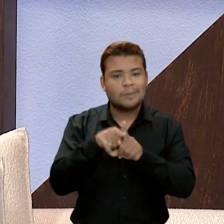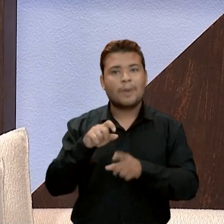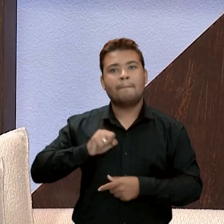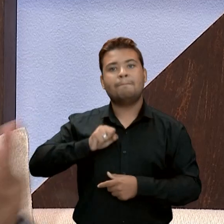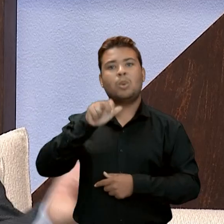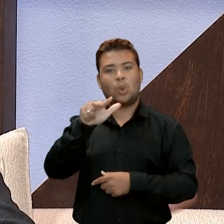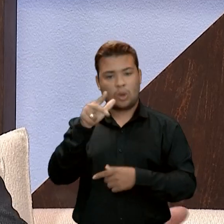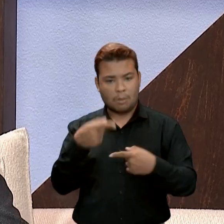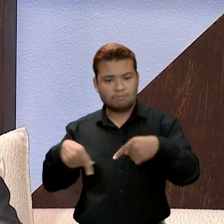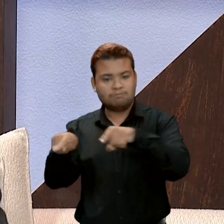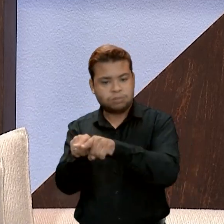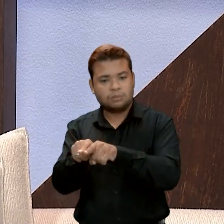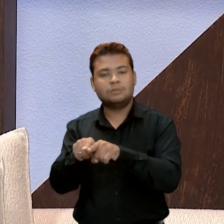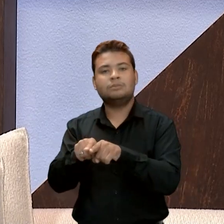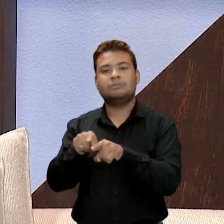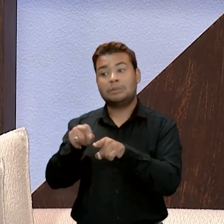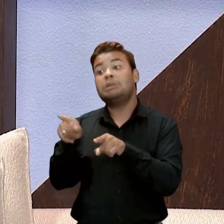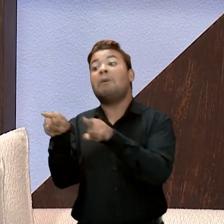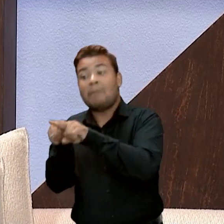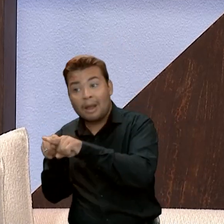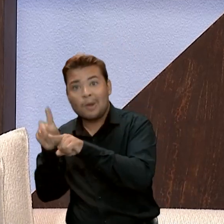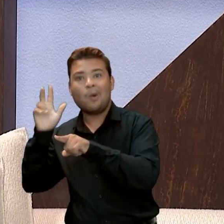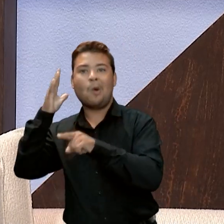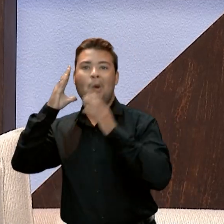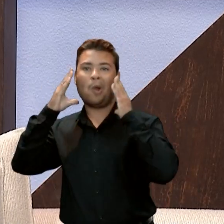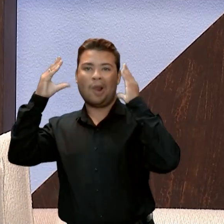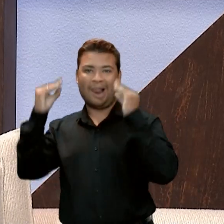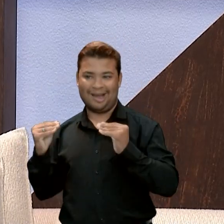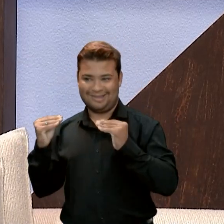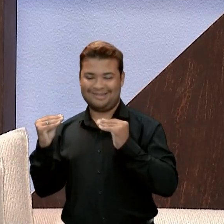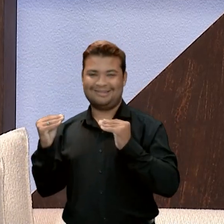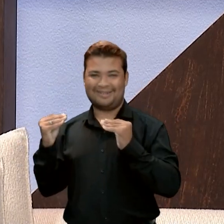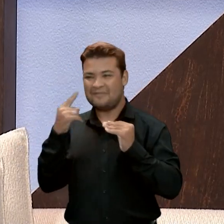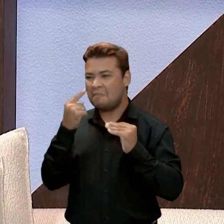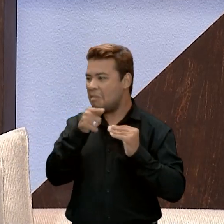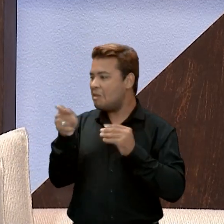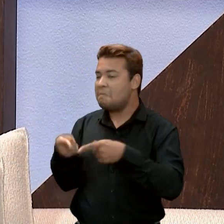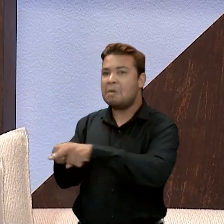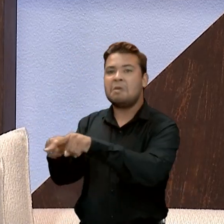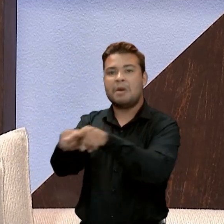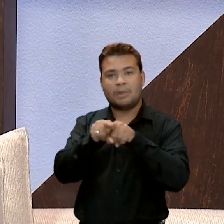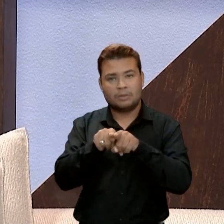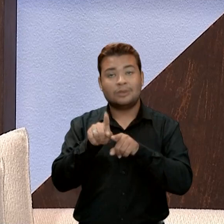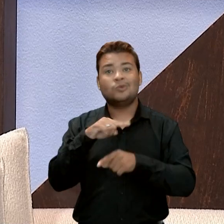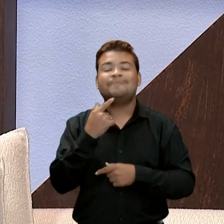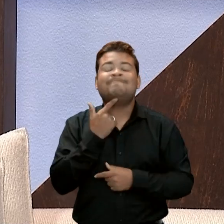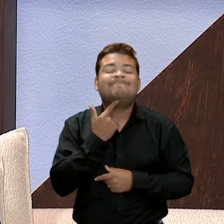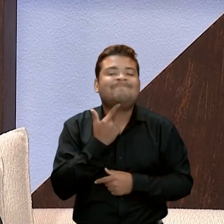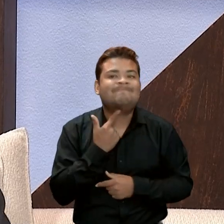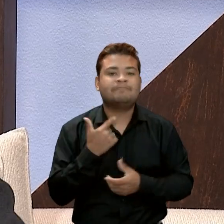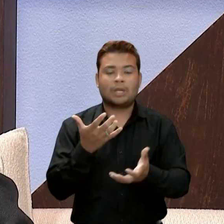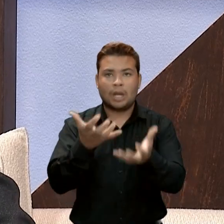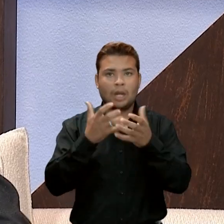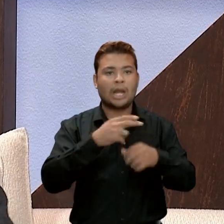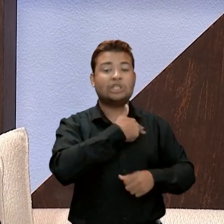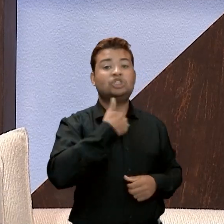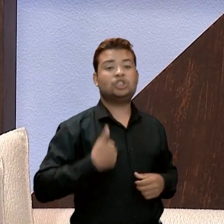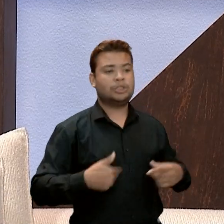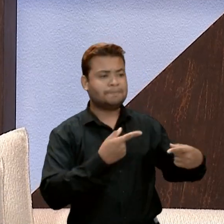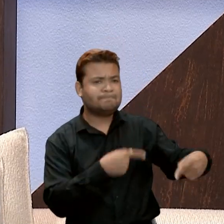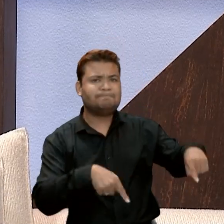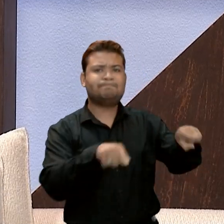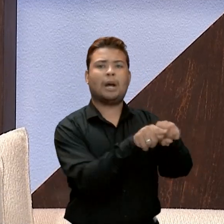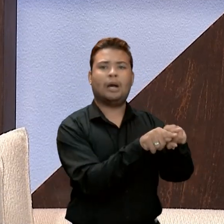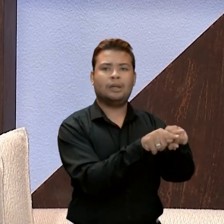Portugal e com a Holanda, né, nesse trabalho específico, mas a gente quer construir essa parceria com a China para intensificar